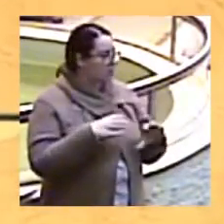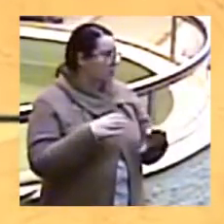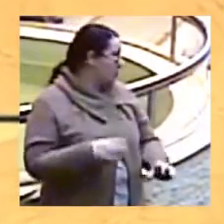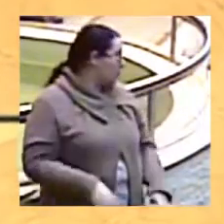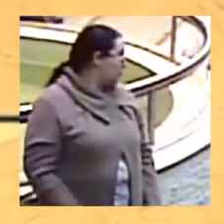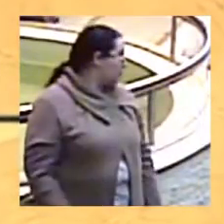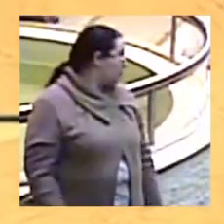Amém.